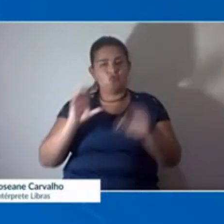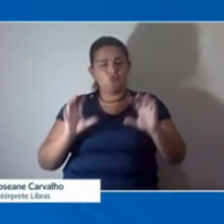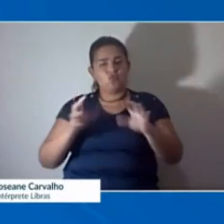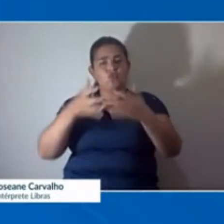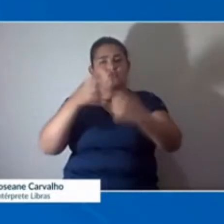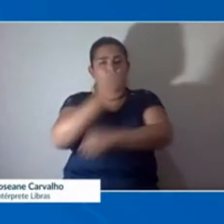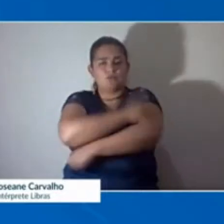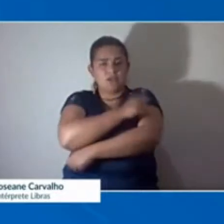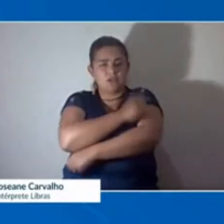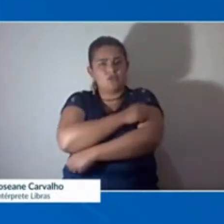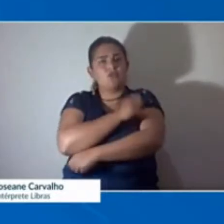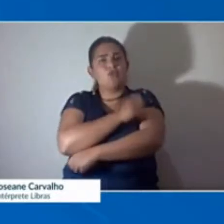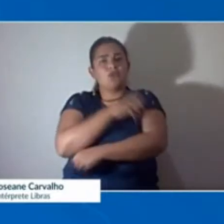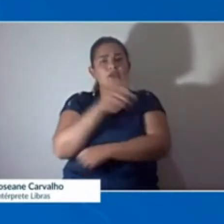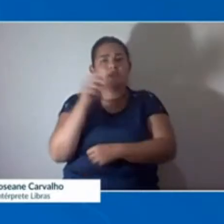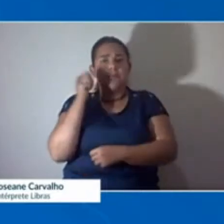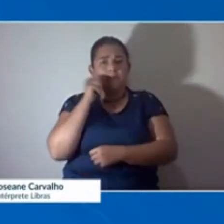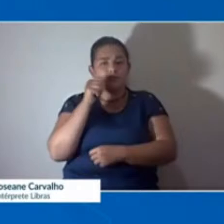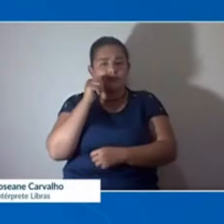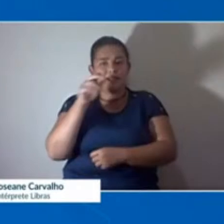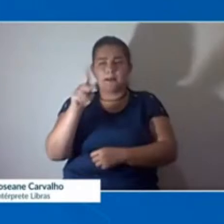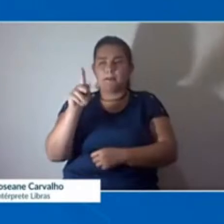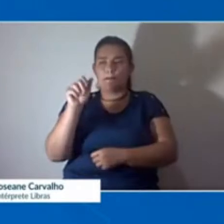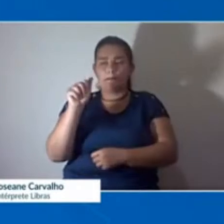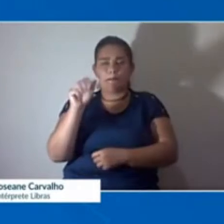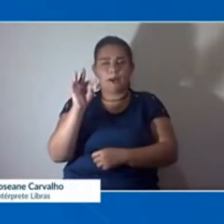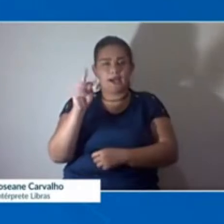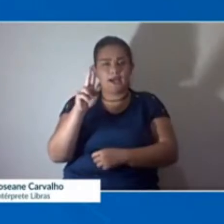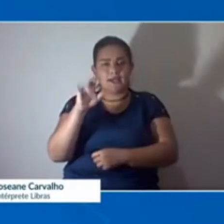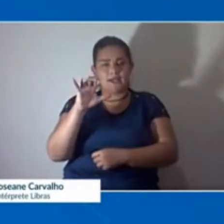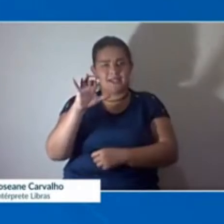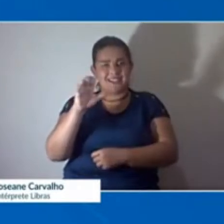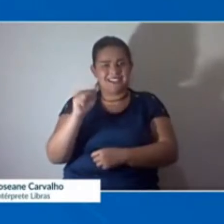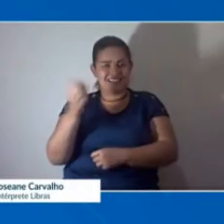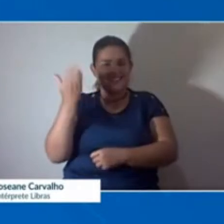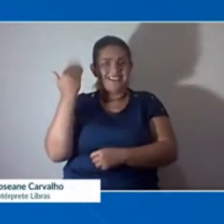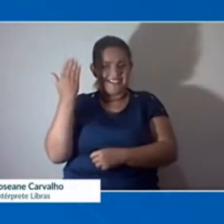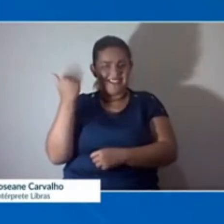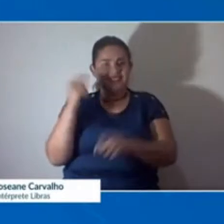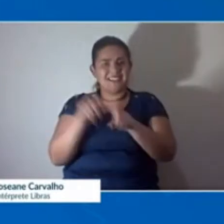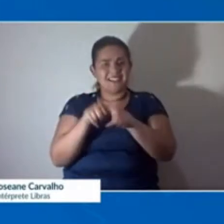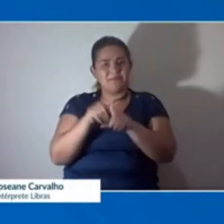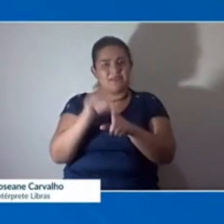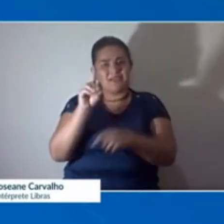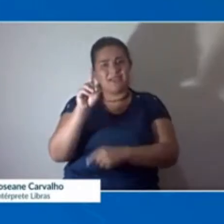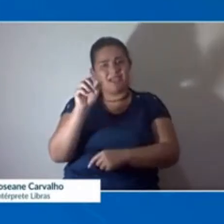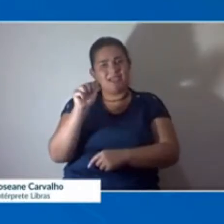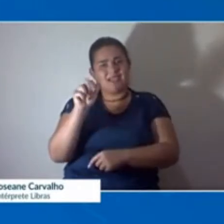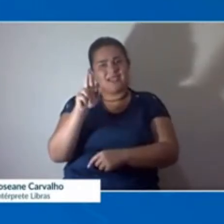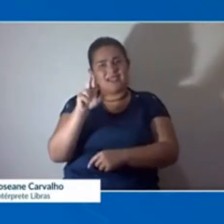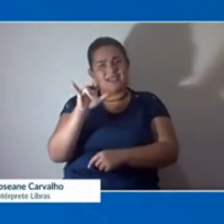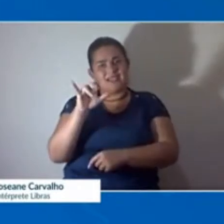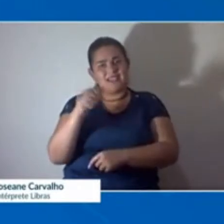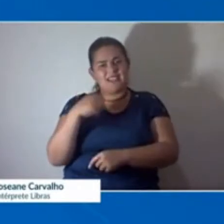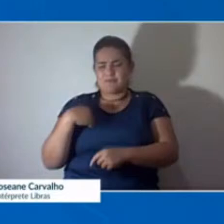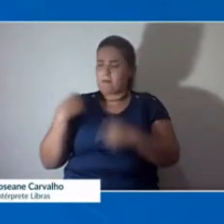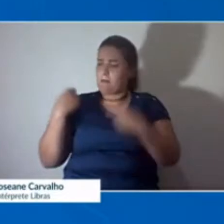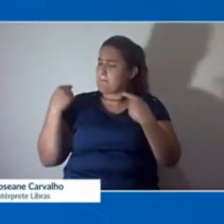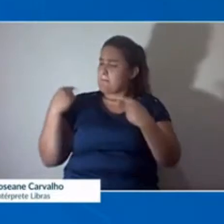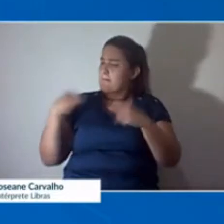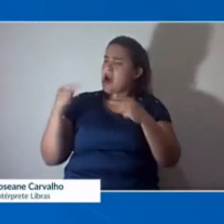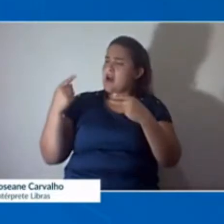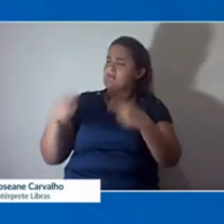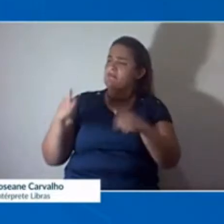Patrícia Guedes, que esteve no bloco anterior, a Dari, que está neste bloco, me provocaram. Não é? Disseram,